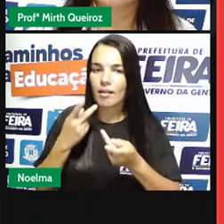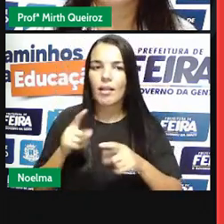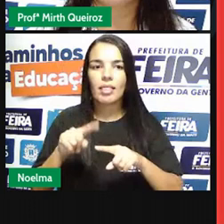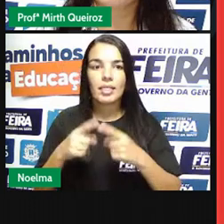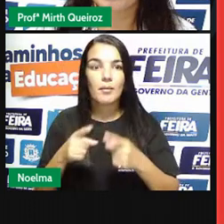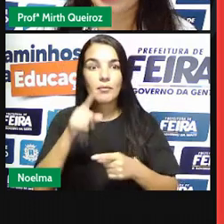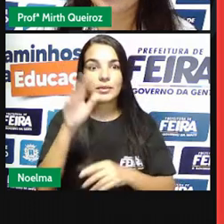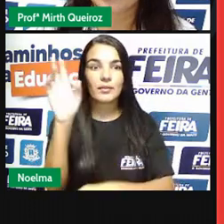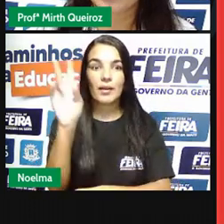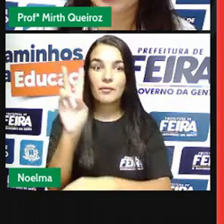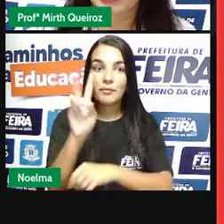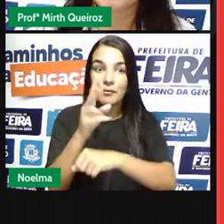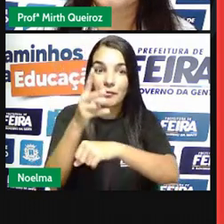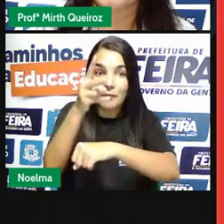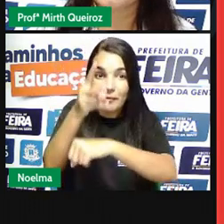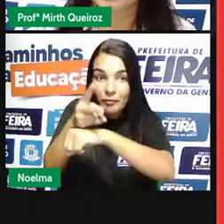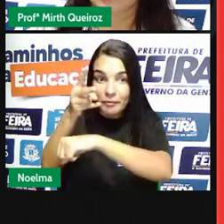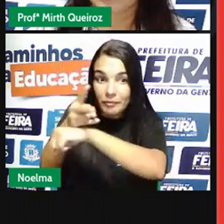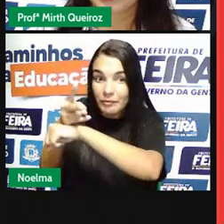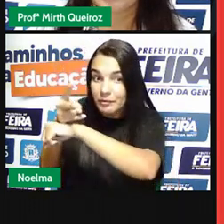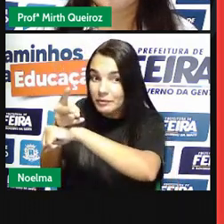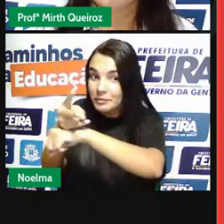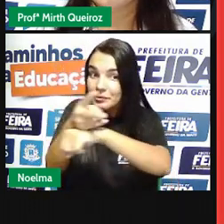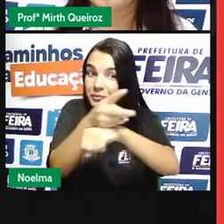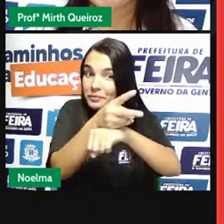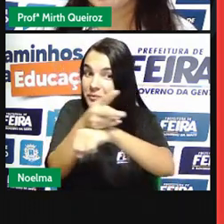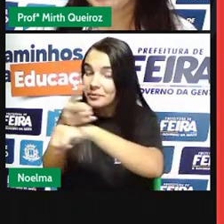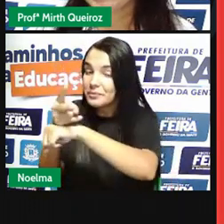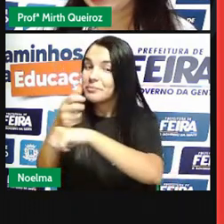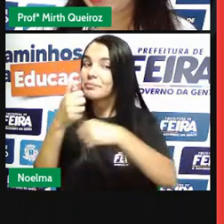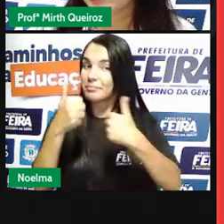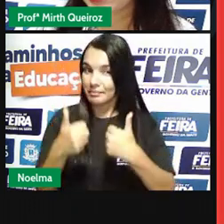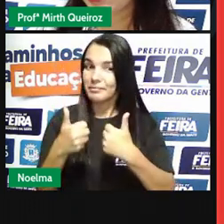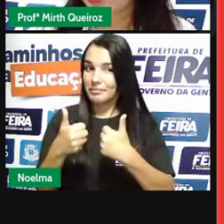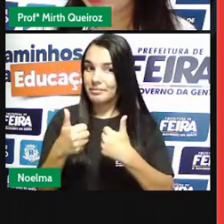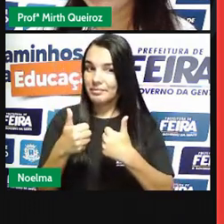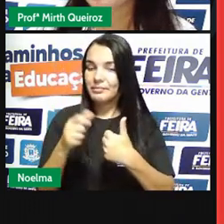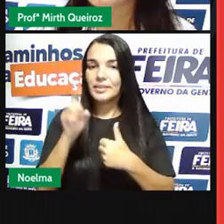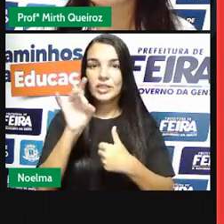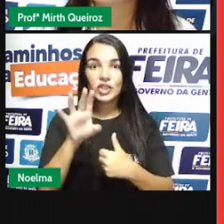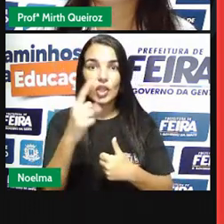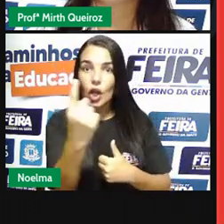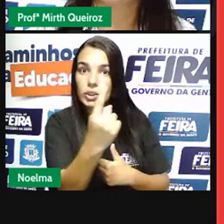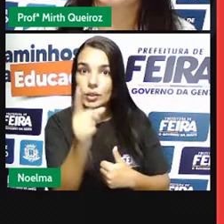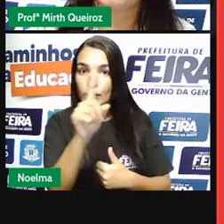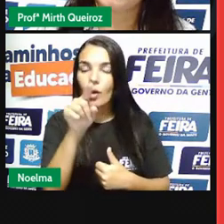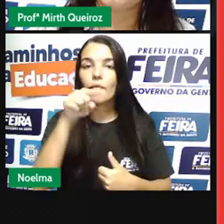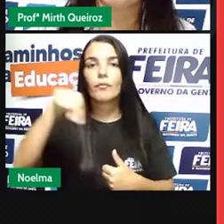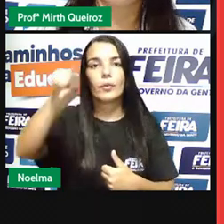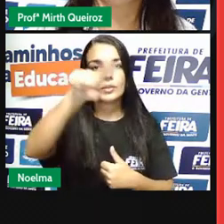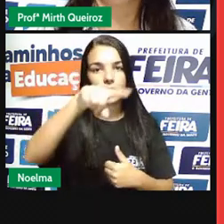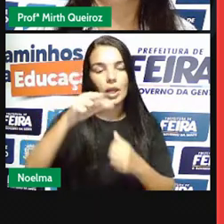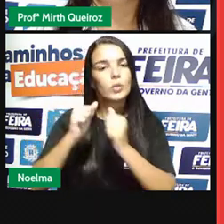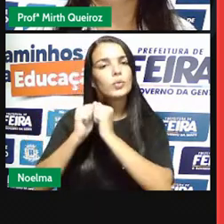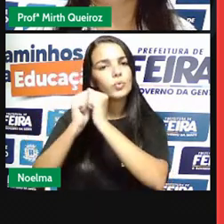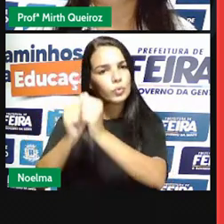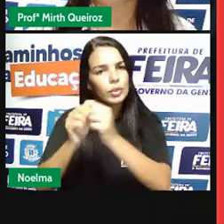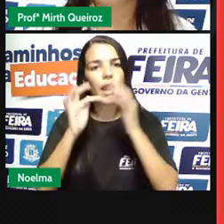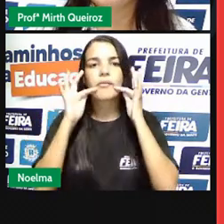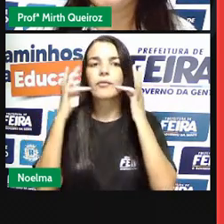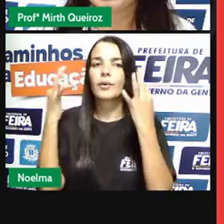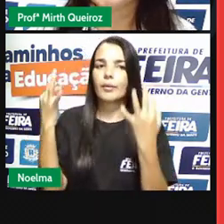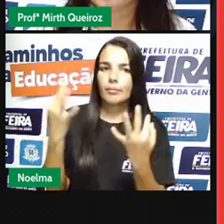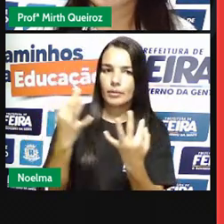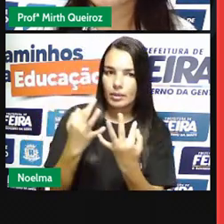peça vocês vão filmar a encenação Claro que não será vocês sozinho serão vocês e